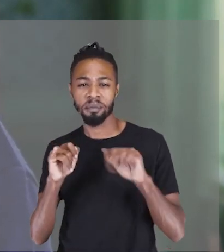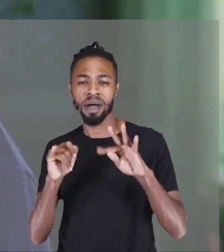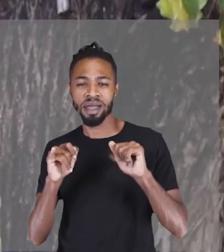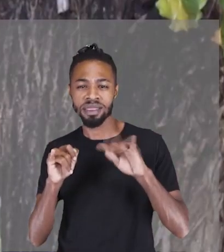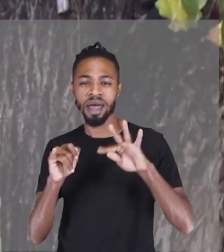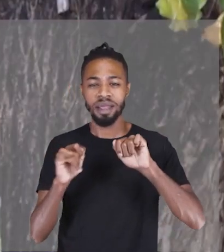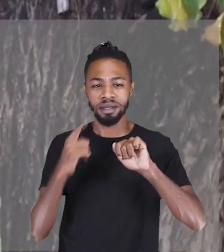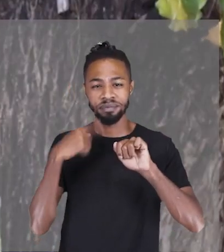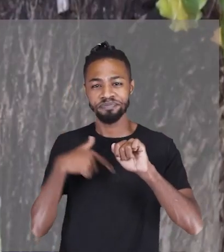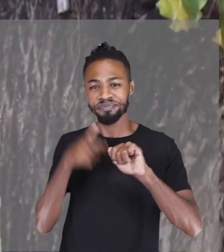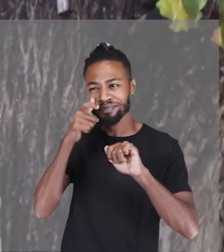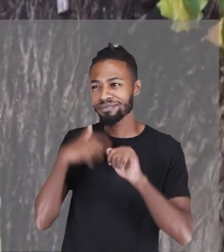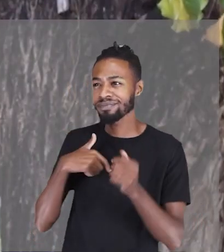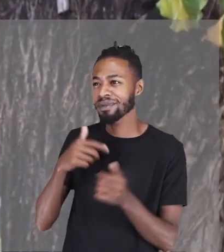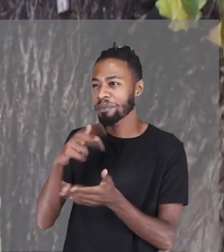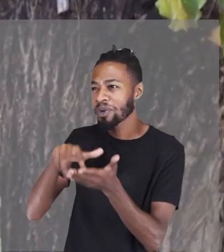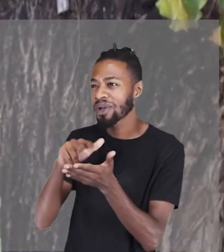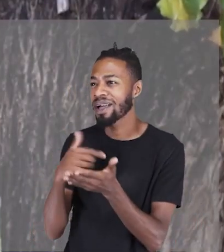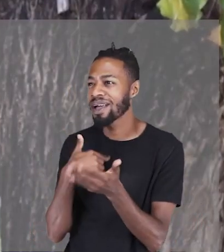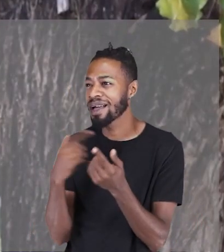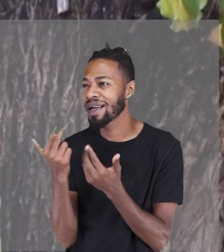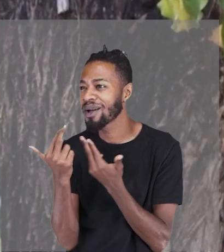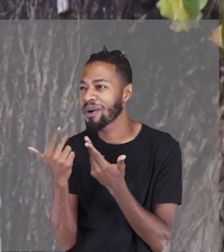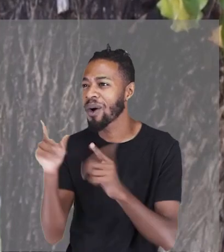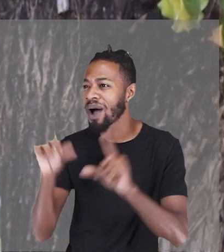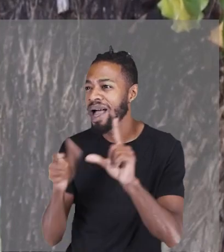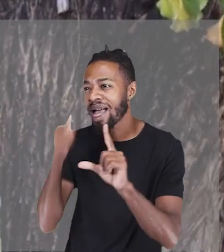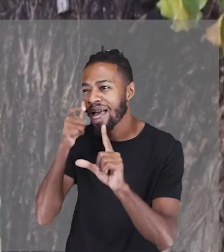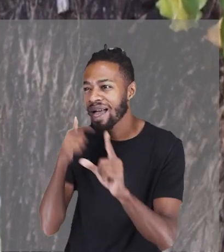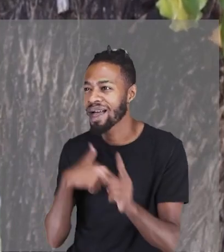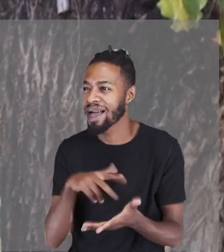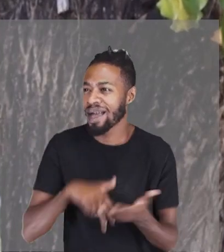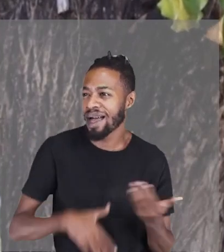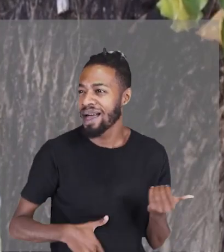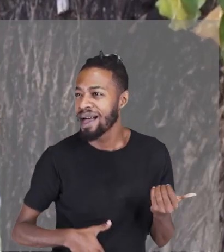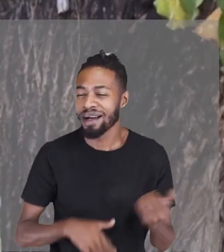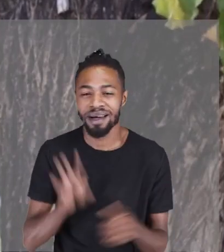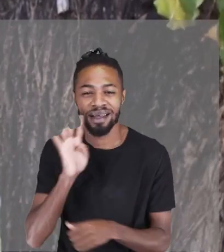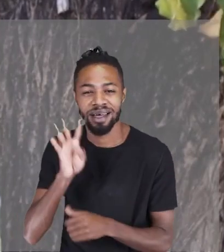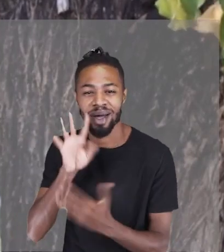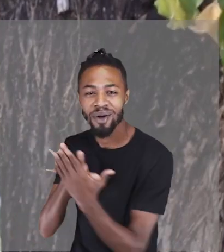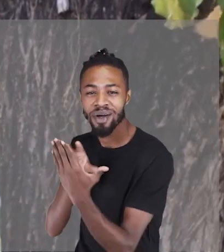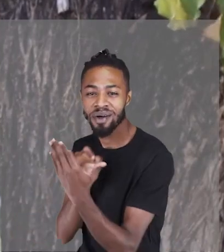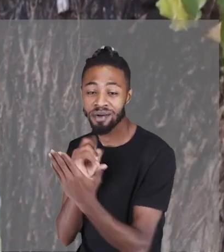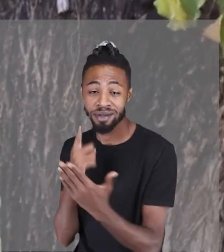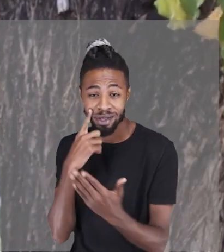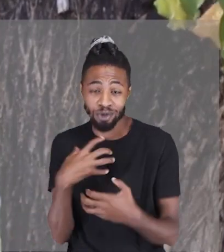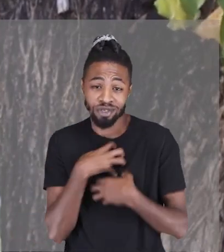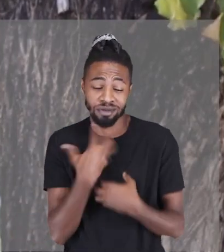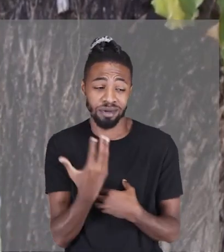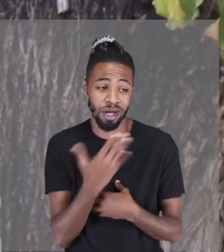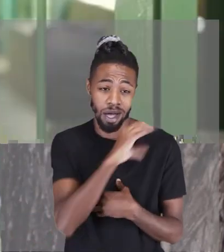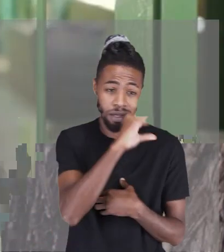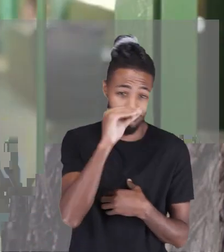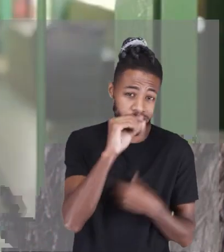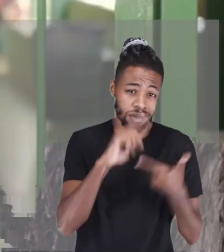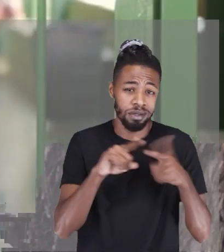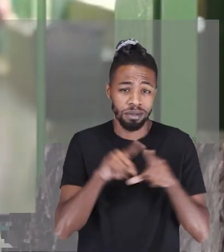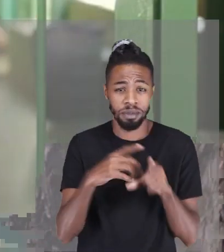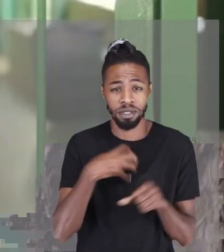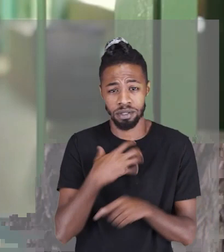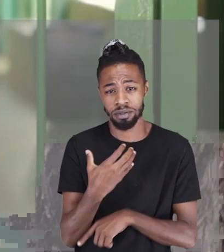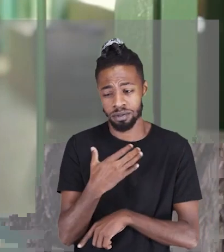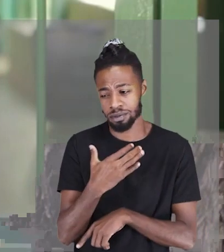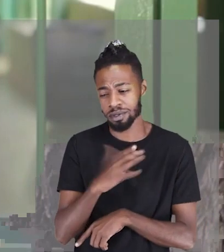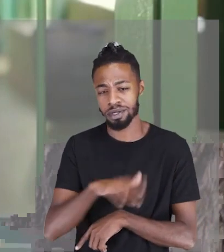dele, sozinha. Então foi uma vontade minha, então eu me sinto um pouco adolescente e um pouco criança. Eu me